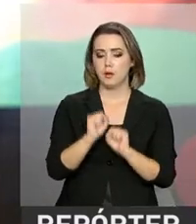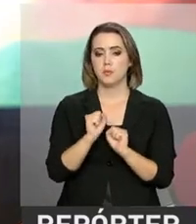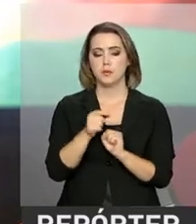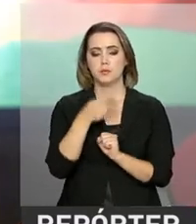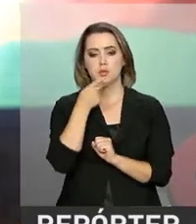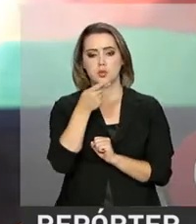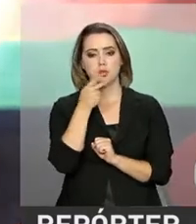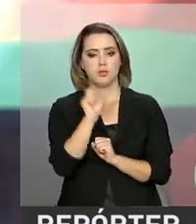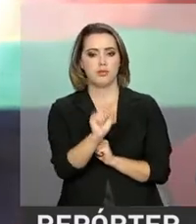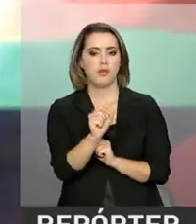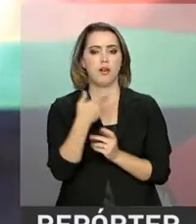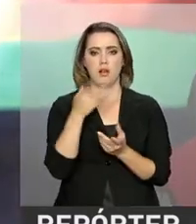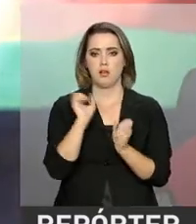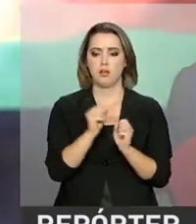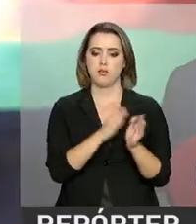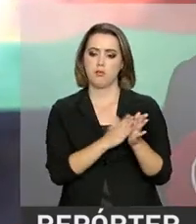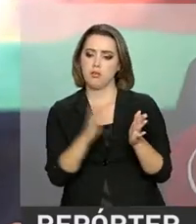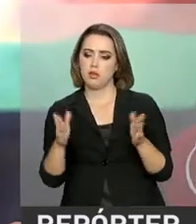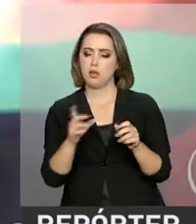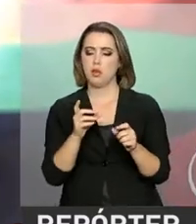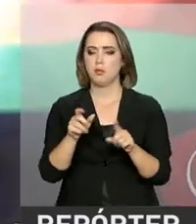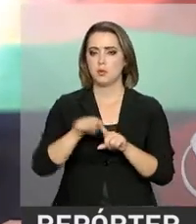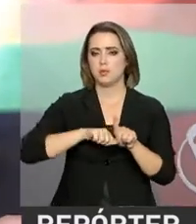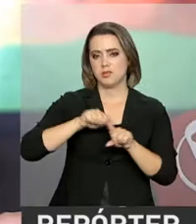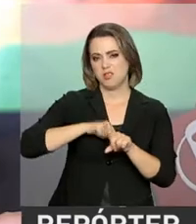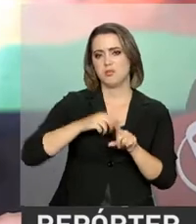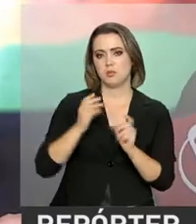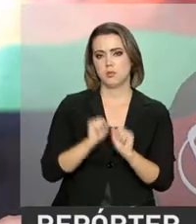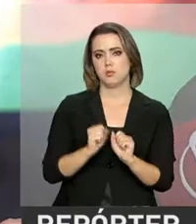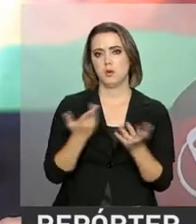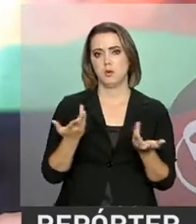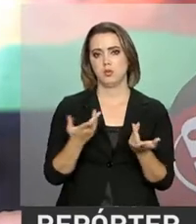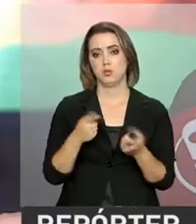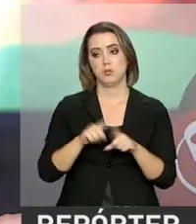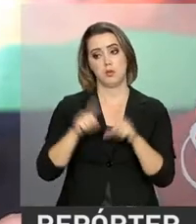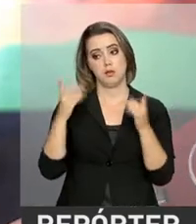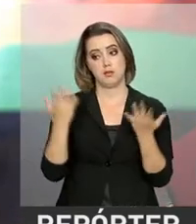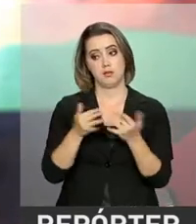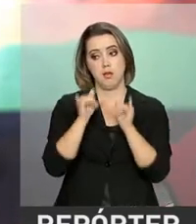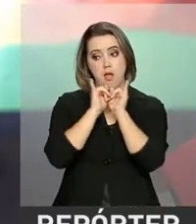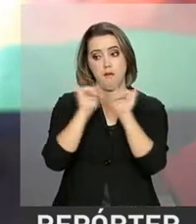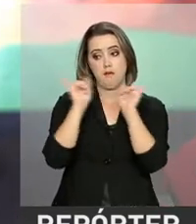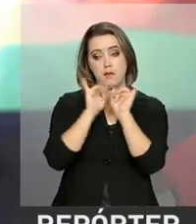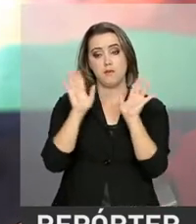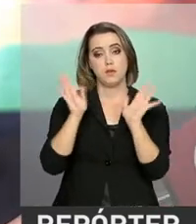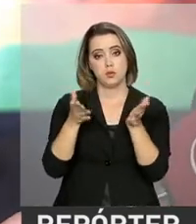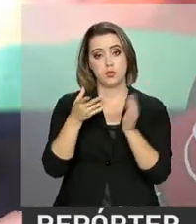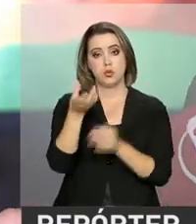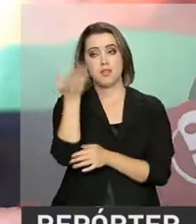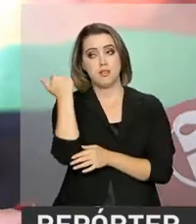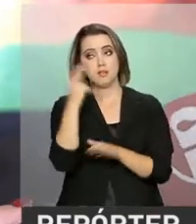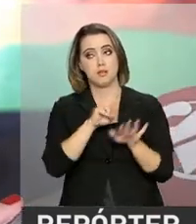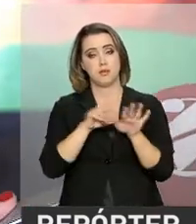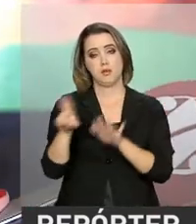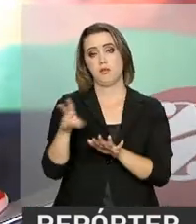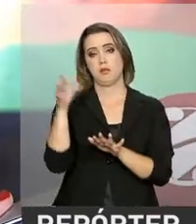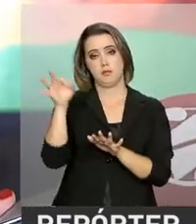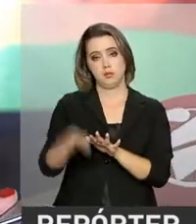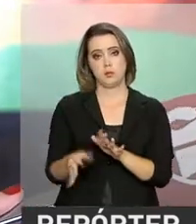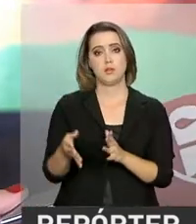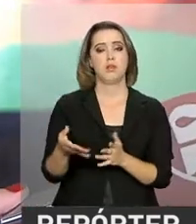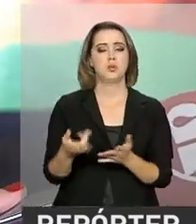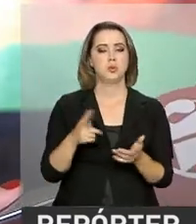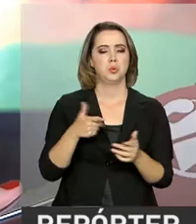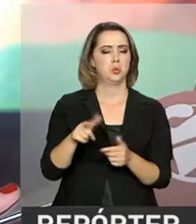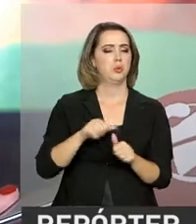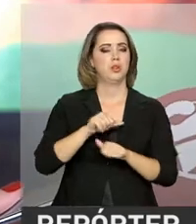que isso. Então, o que está valendo é aquilo que foi anunciado na semana passada. Não há nenhuma alteração.